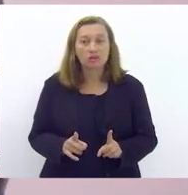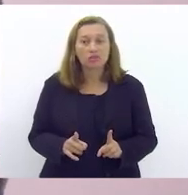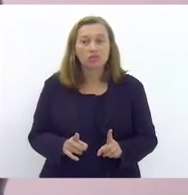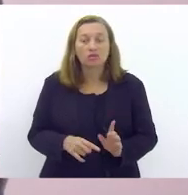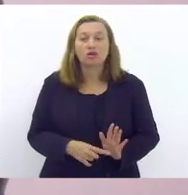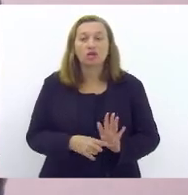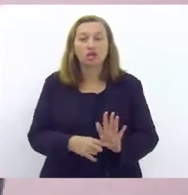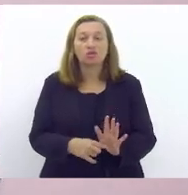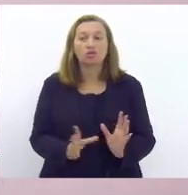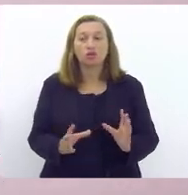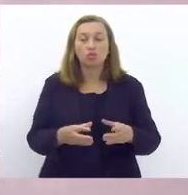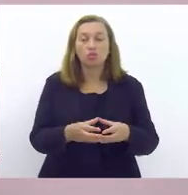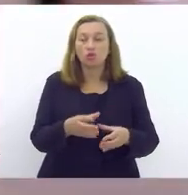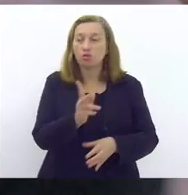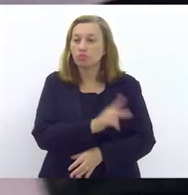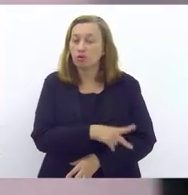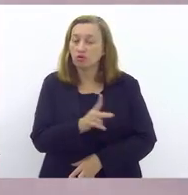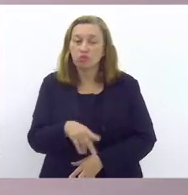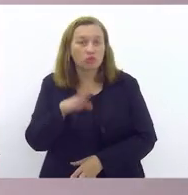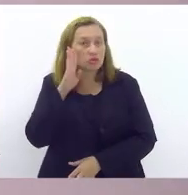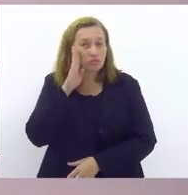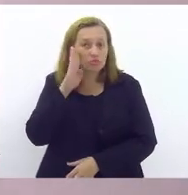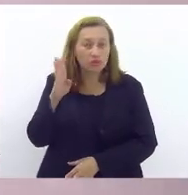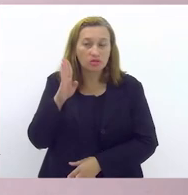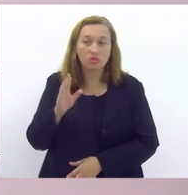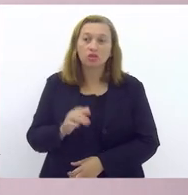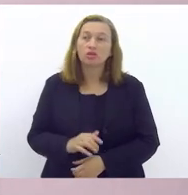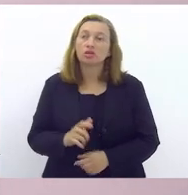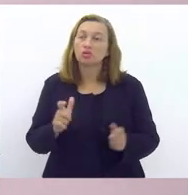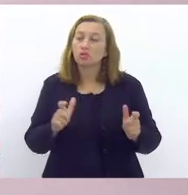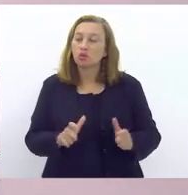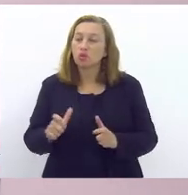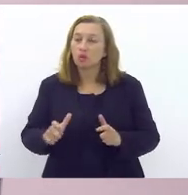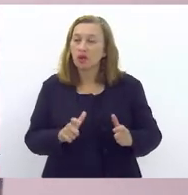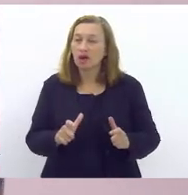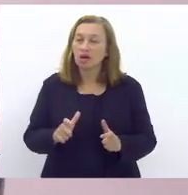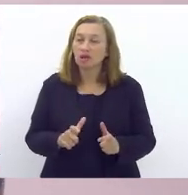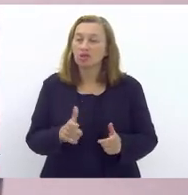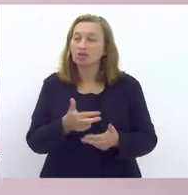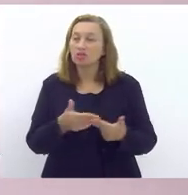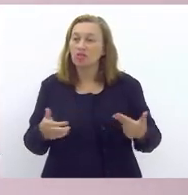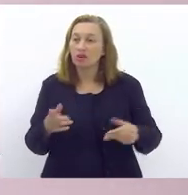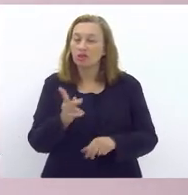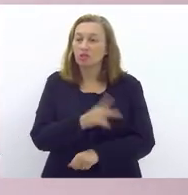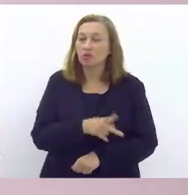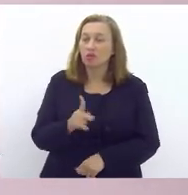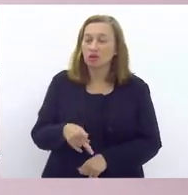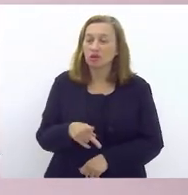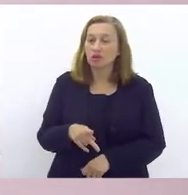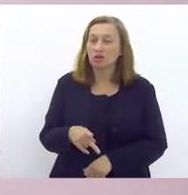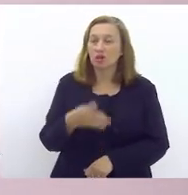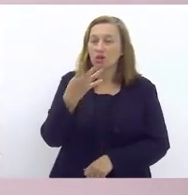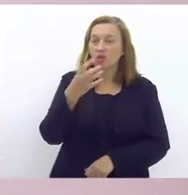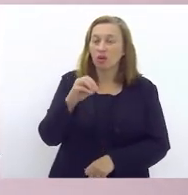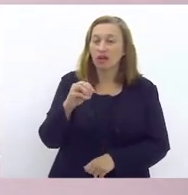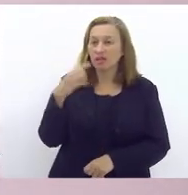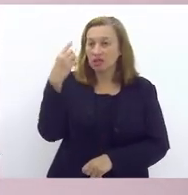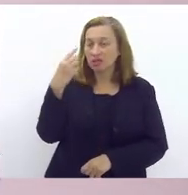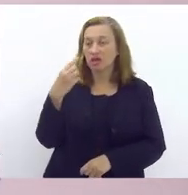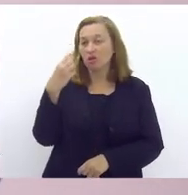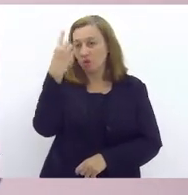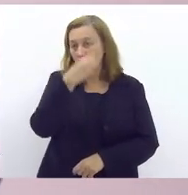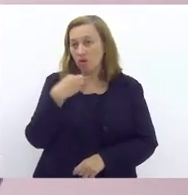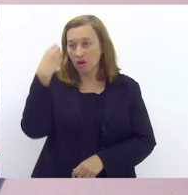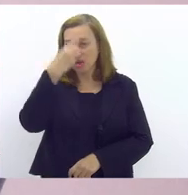muitas categorias, principalmente nos locais onde muitos professores ganhavam para 40 horas menos que um